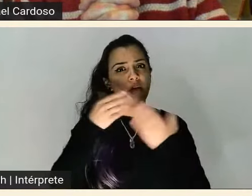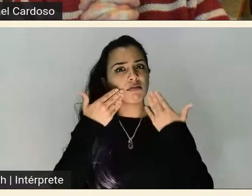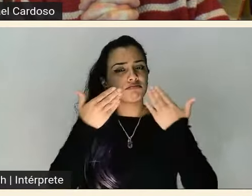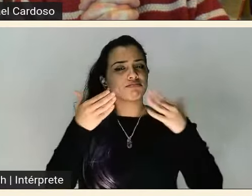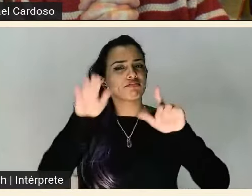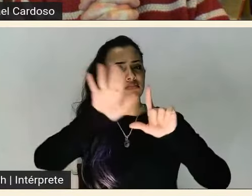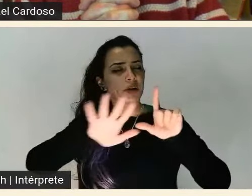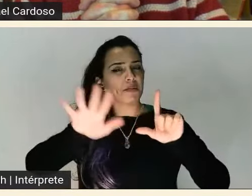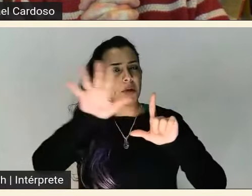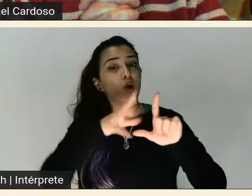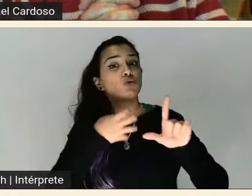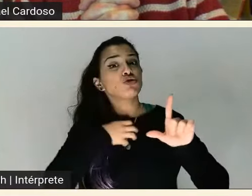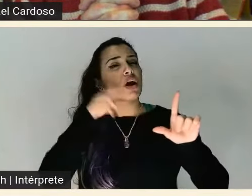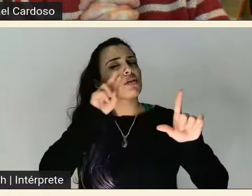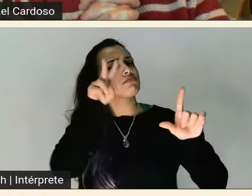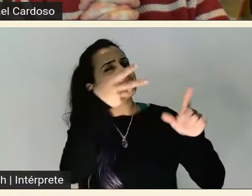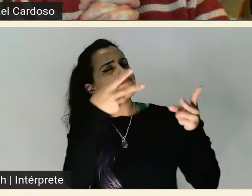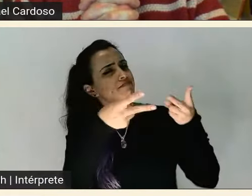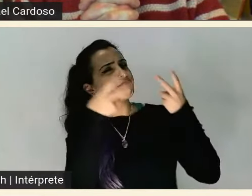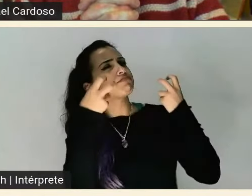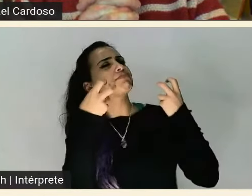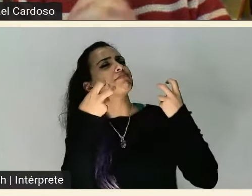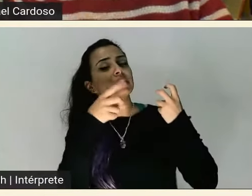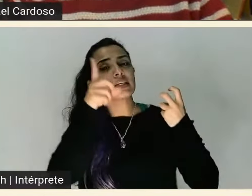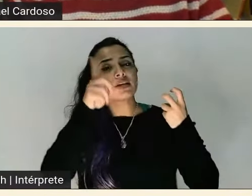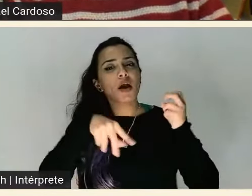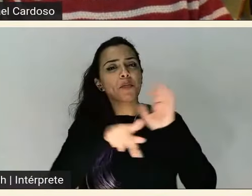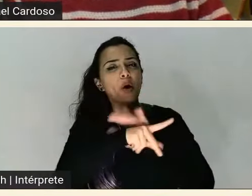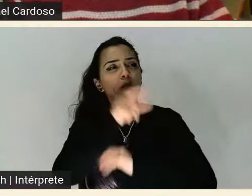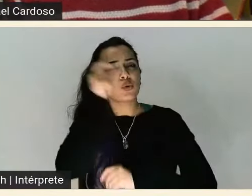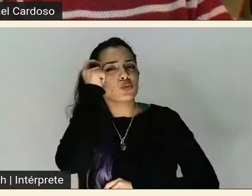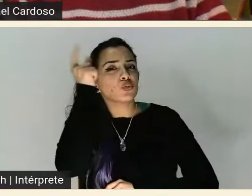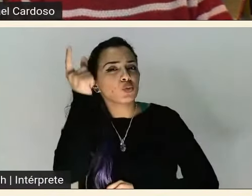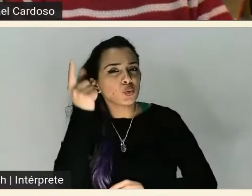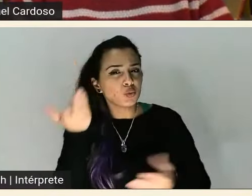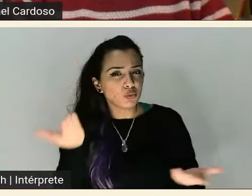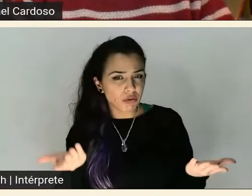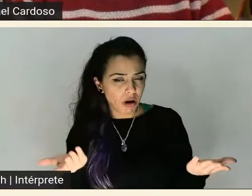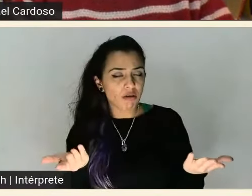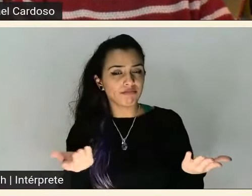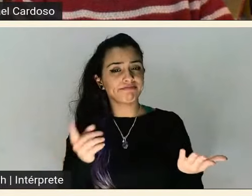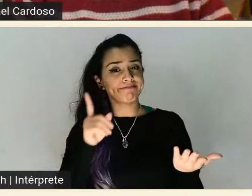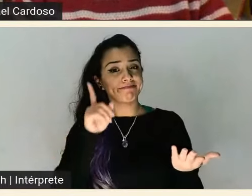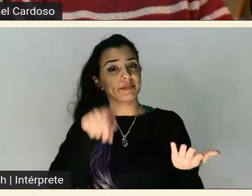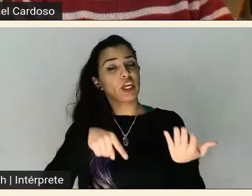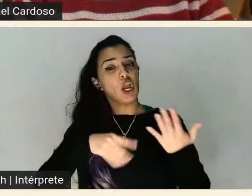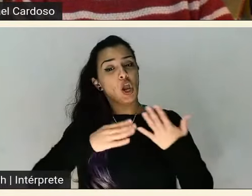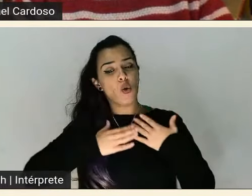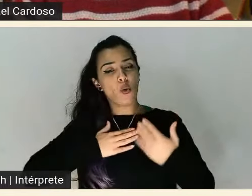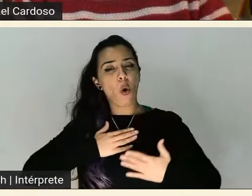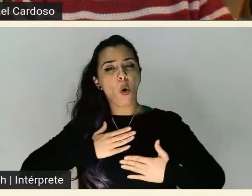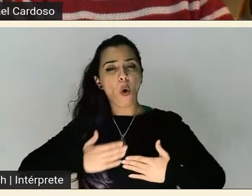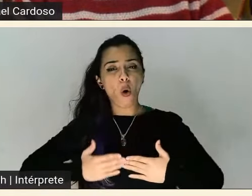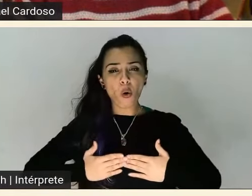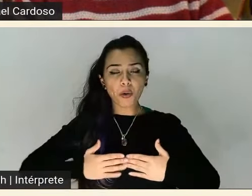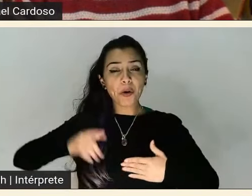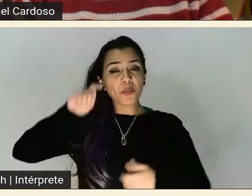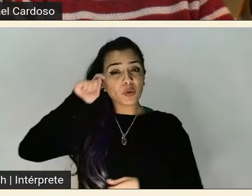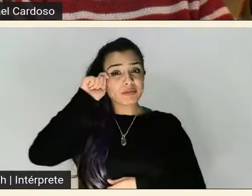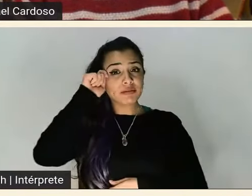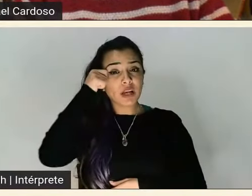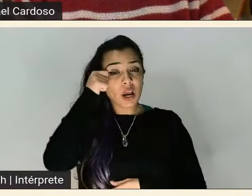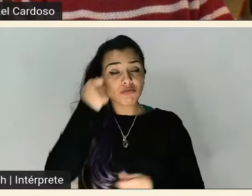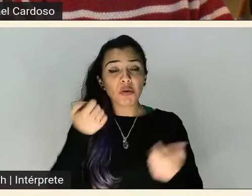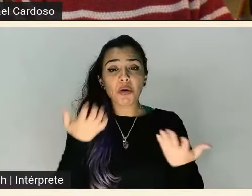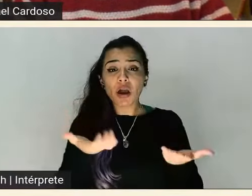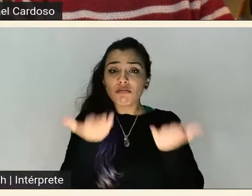de olhar, que é um jeito de olhar da cultura, digamos assim, né? Sobre esses corpos negros. Gostaria de te ouvir um pouco mais